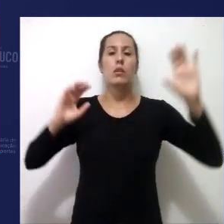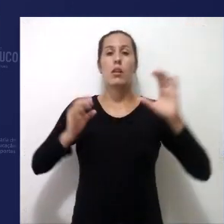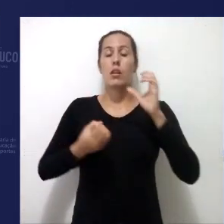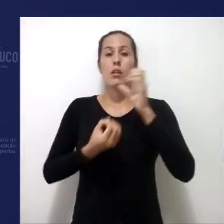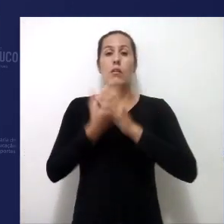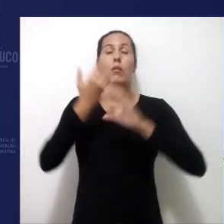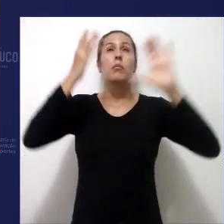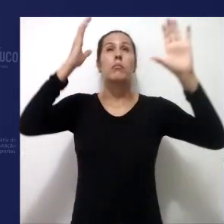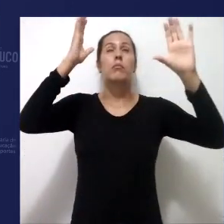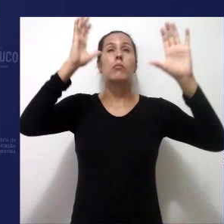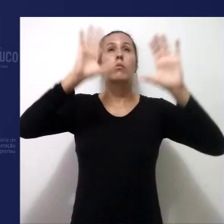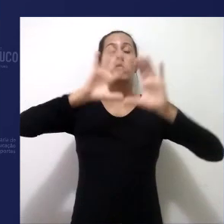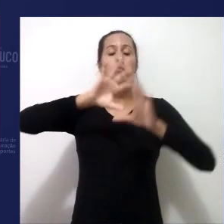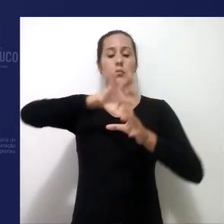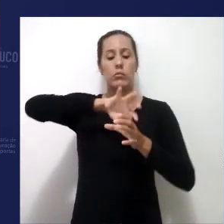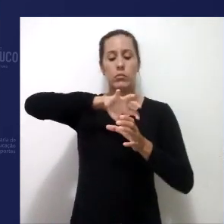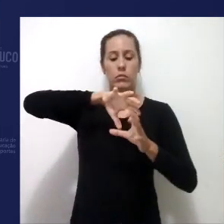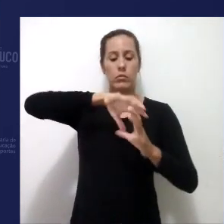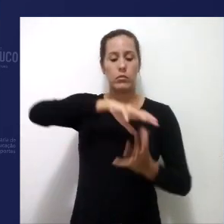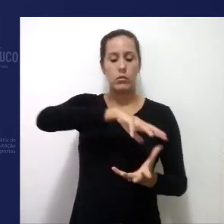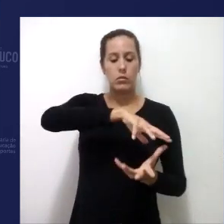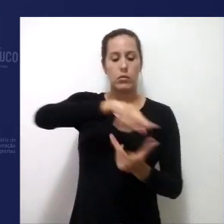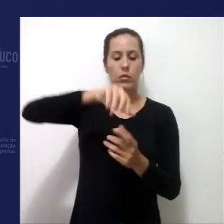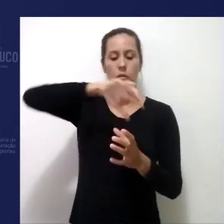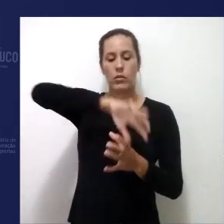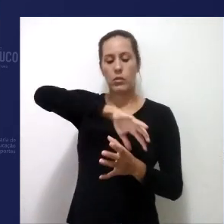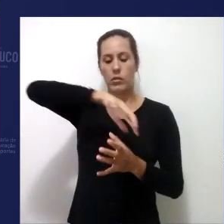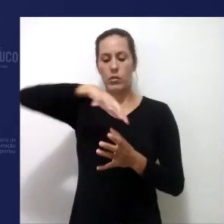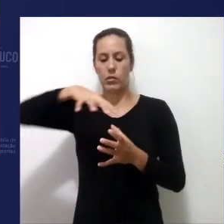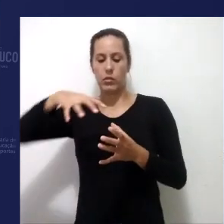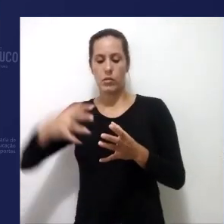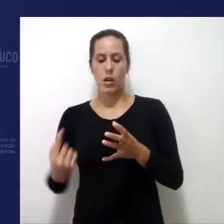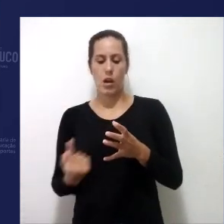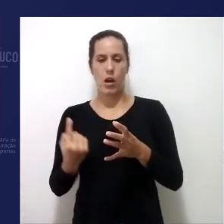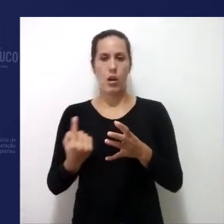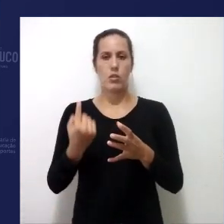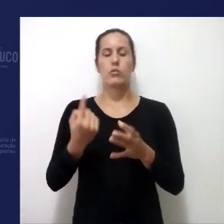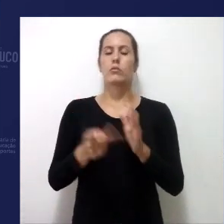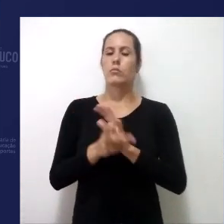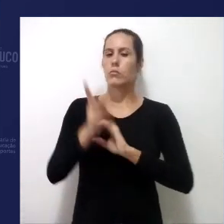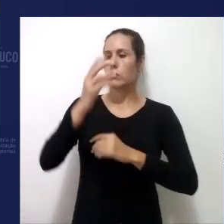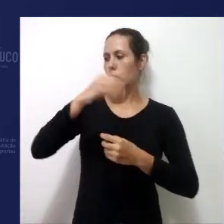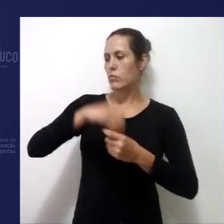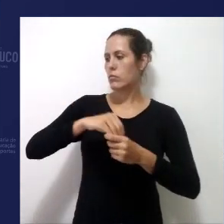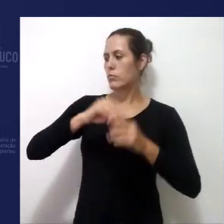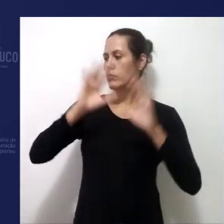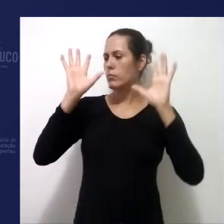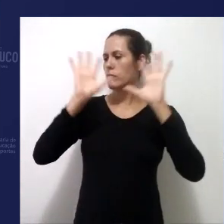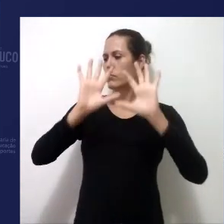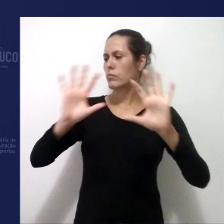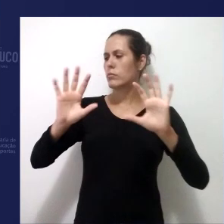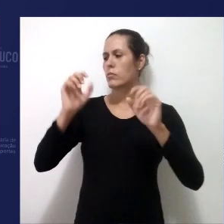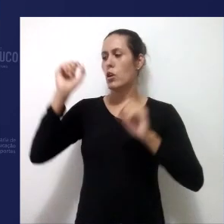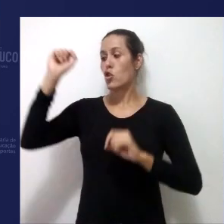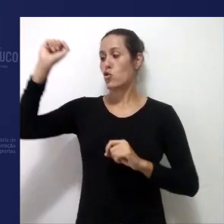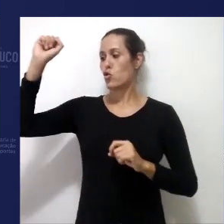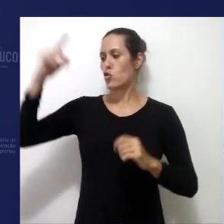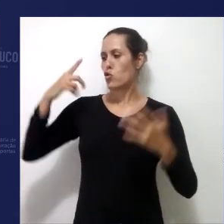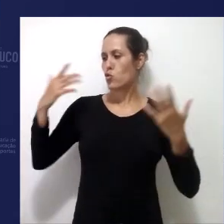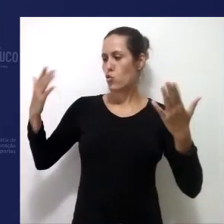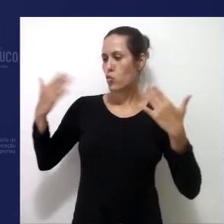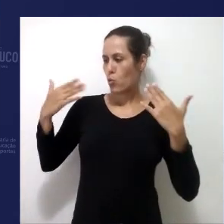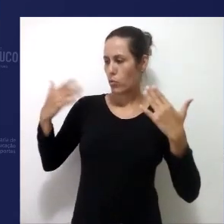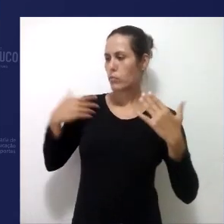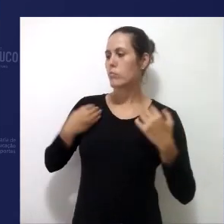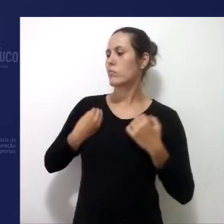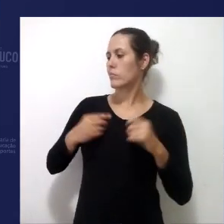céu. Formam-se na parte mais alta da troposfera e estão associadas a dias bons e ensolarados.